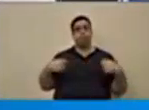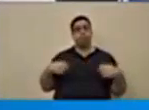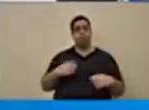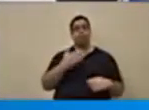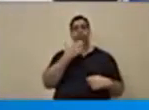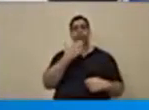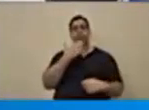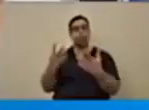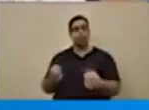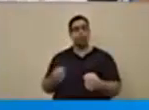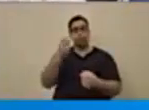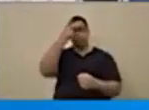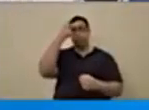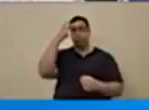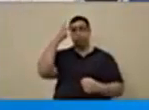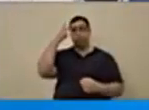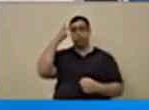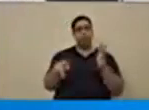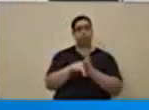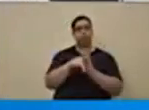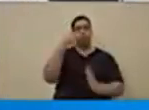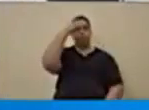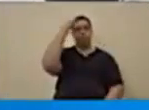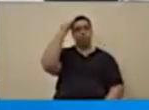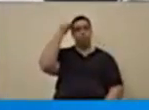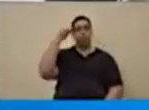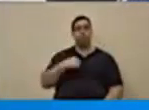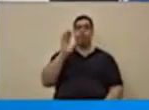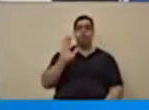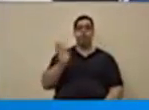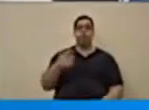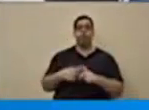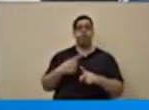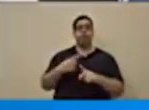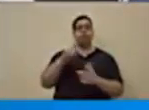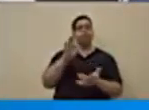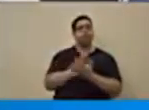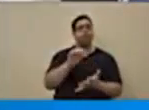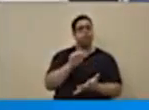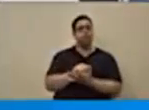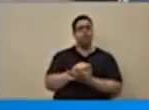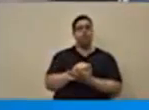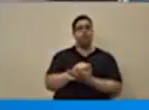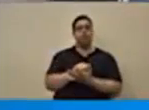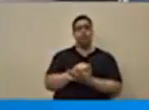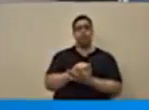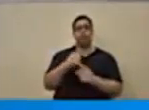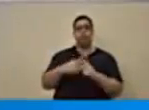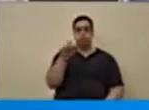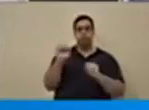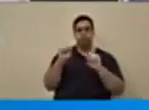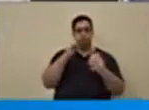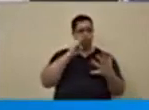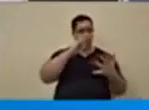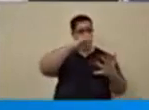autorização do proprietário da área. Essas ações são da prefeitura. E isso já está ficando chato. Está ficando chato porque já é lá da primeira reunião.